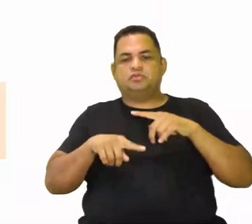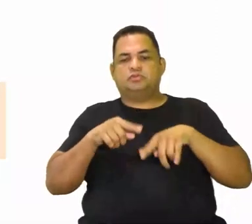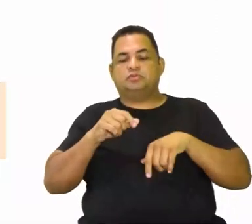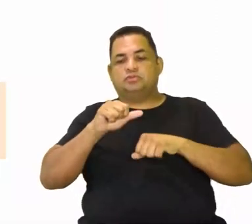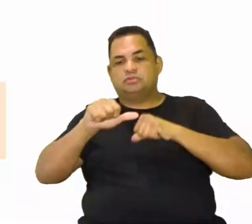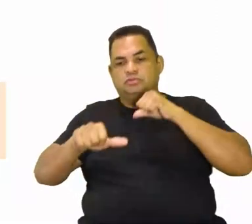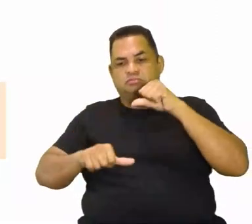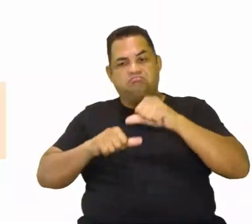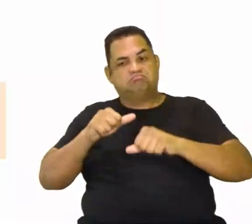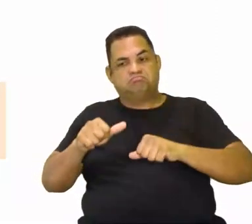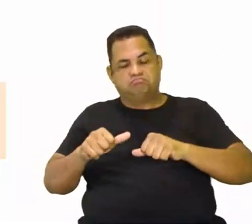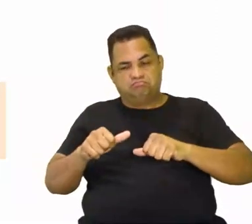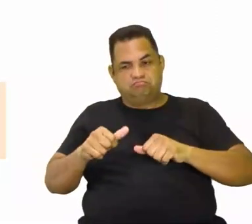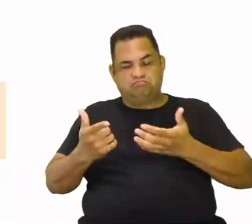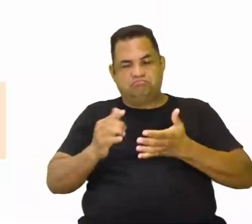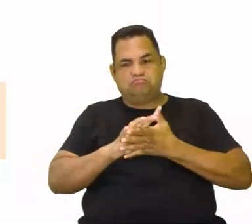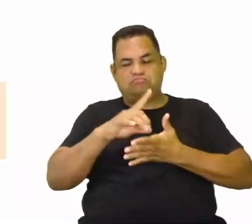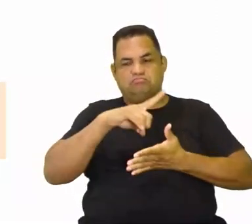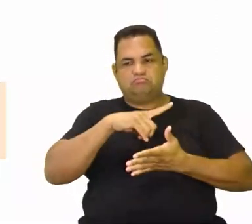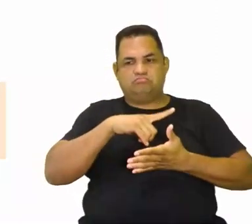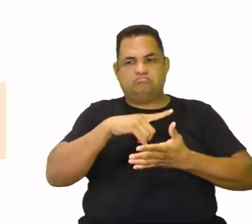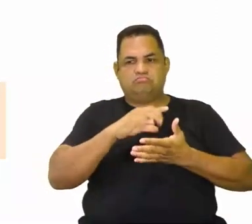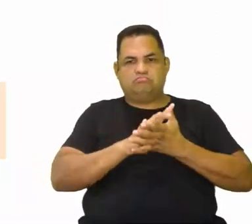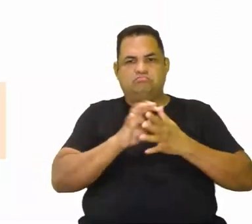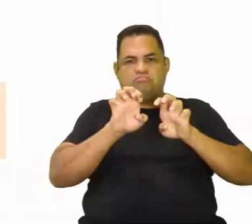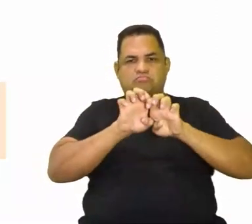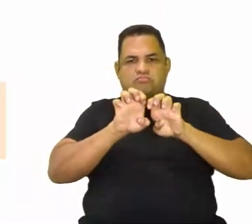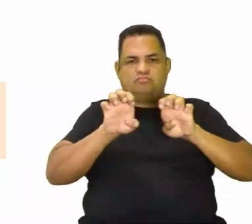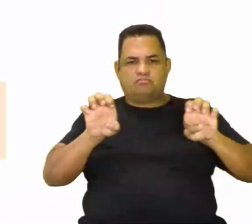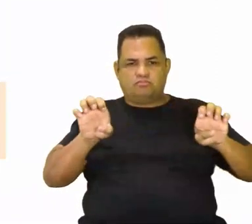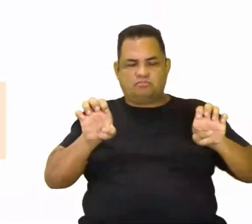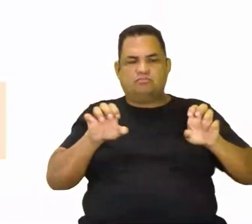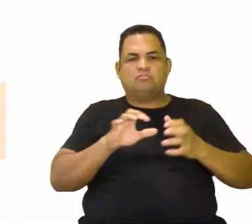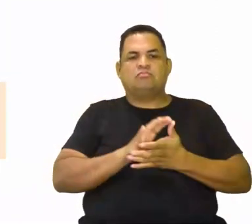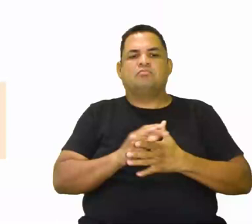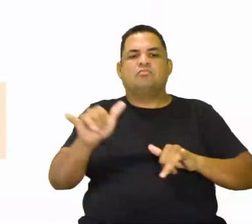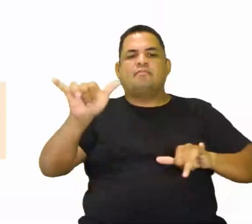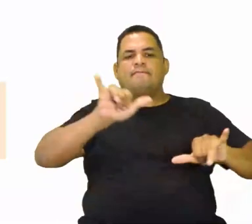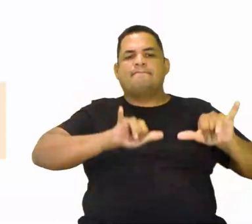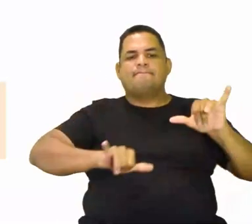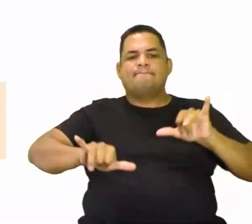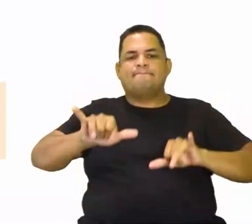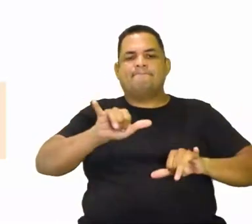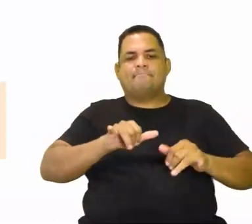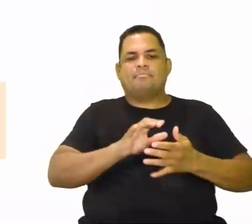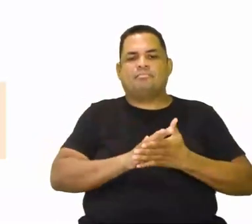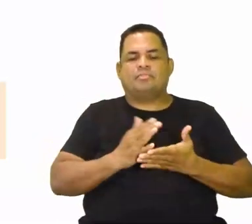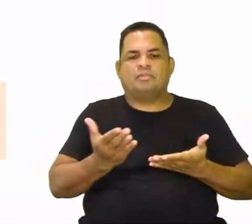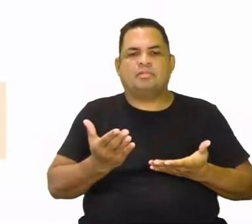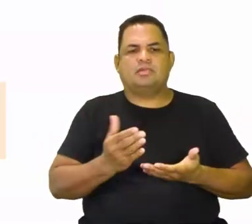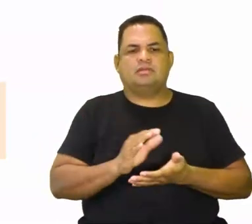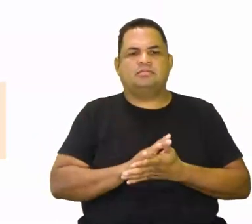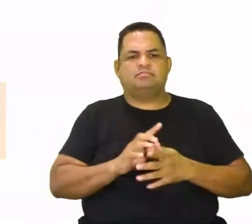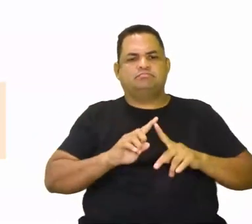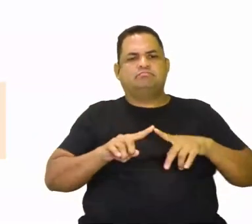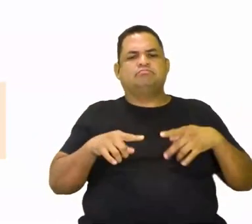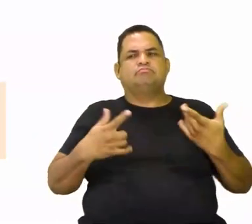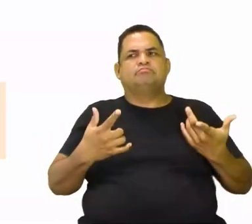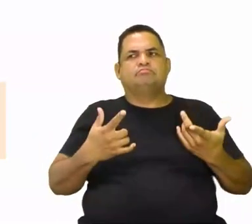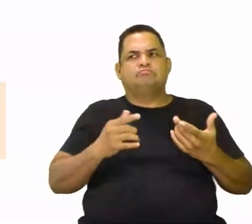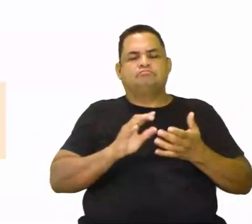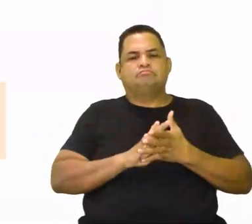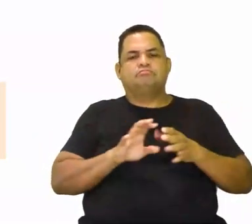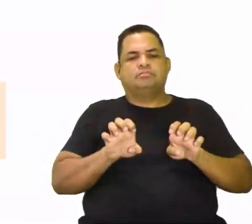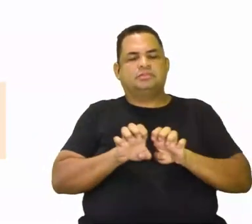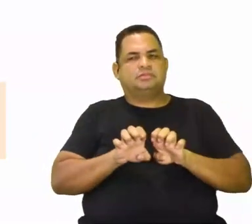formados, nós temos uma equação química. Eu sei que você deve pensar, ah, professora, mas a equação é só